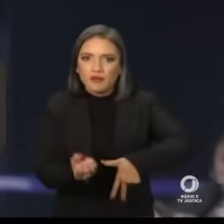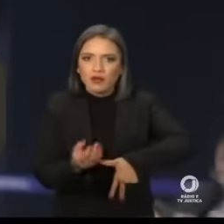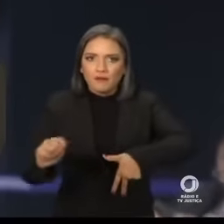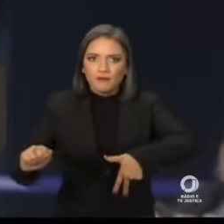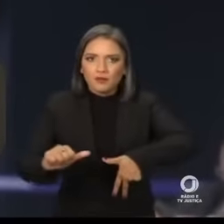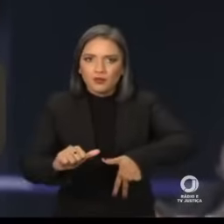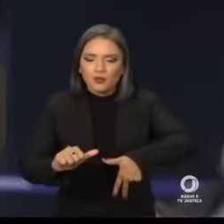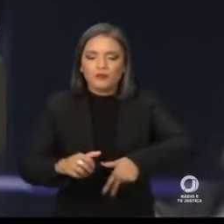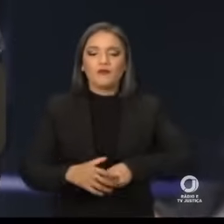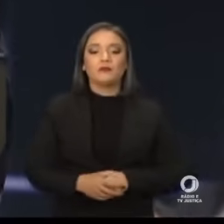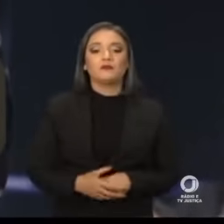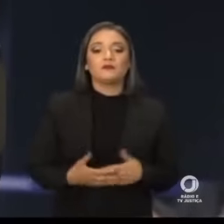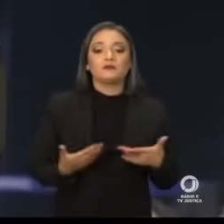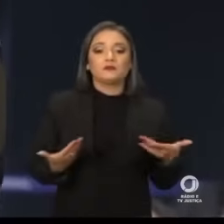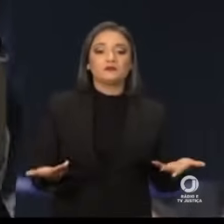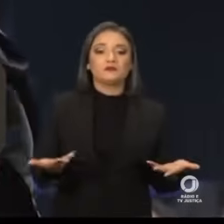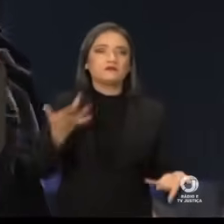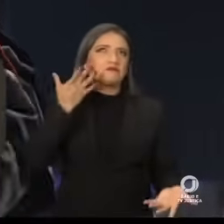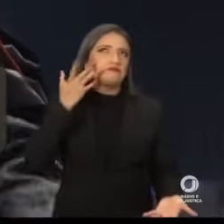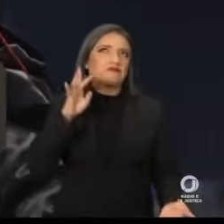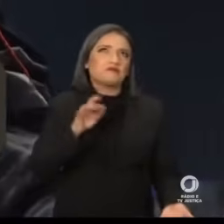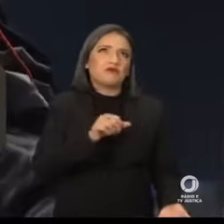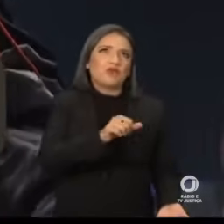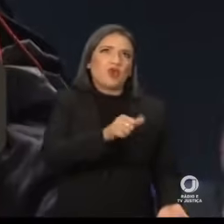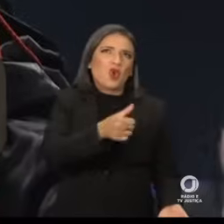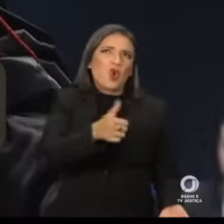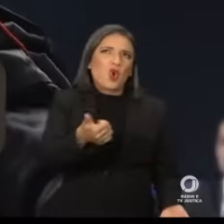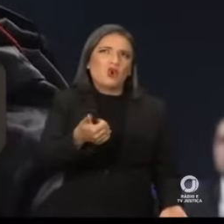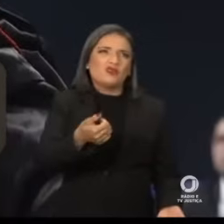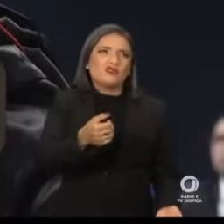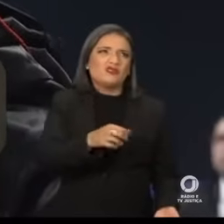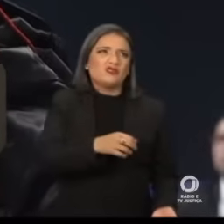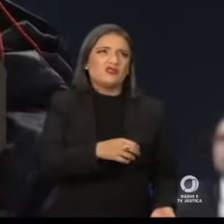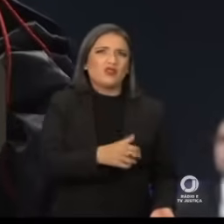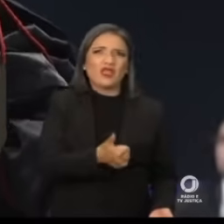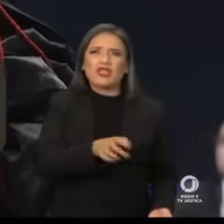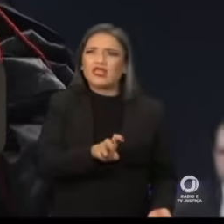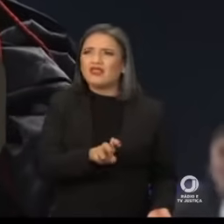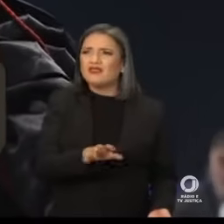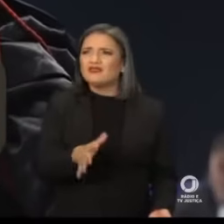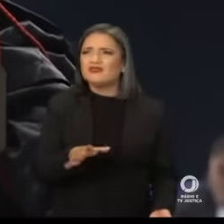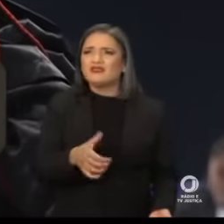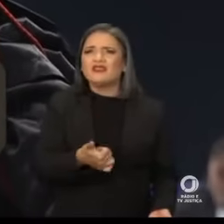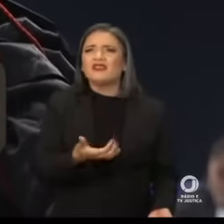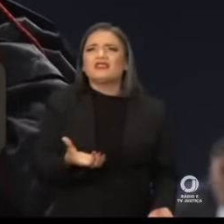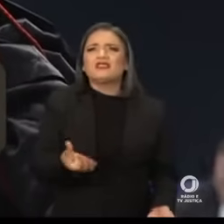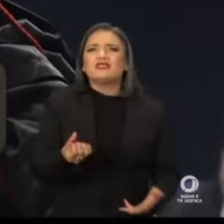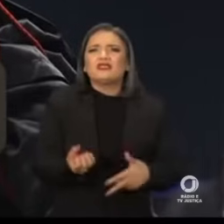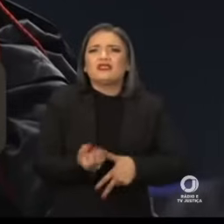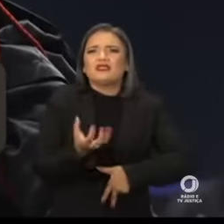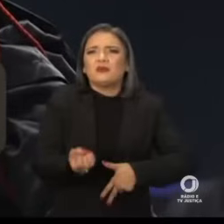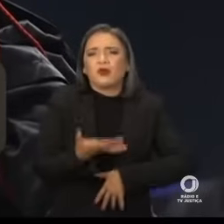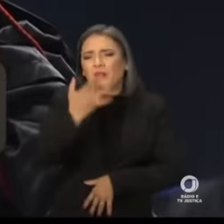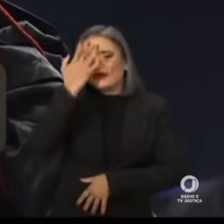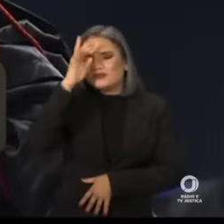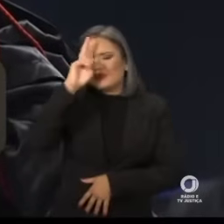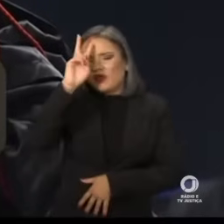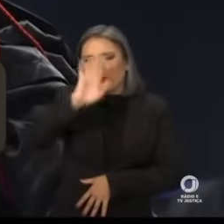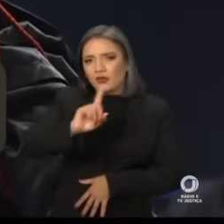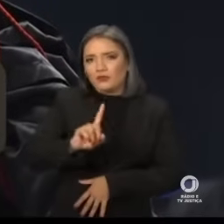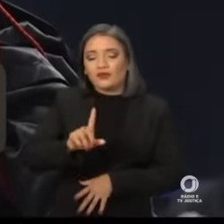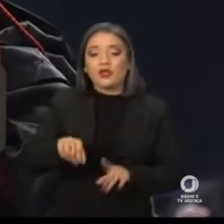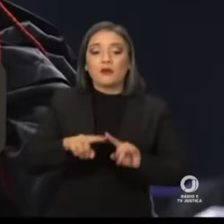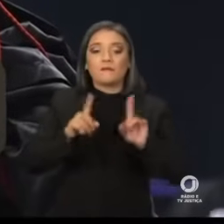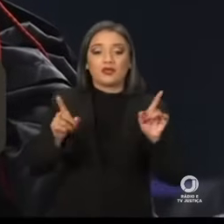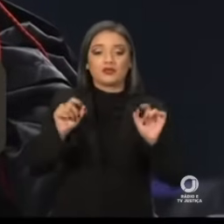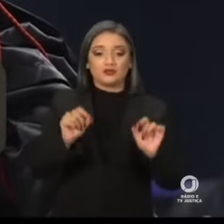na verdade, eu não sei se foram 11, 15, 16 depoimentos, ministro Fux, com Vossa Excelência tinha feito a pergunta, é ele que realmente